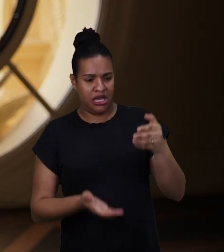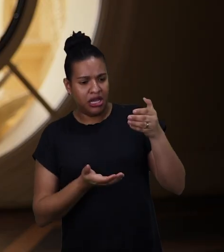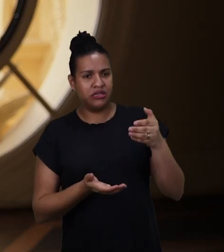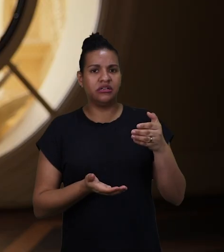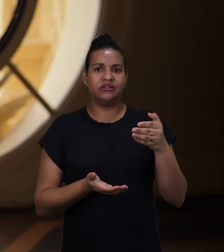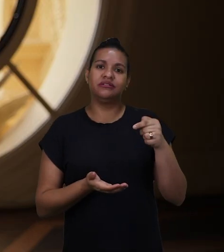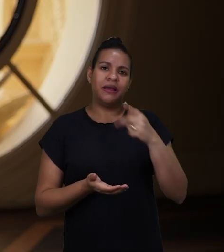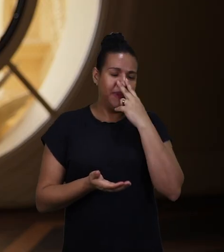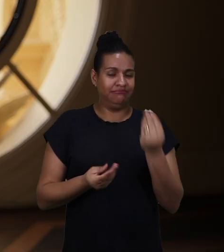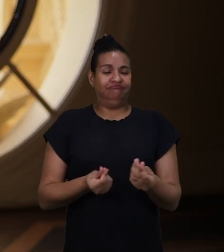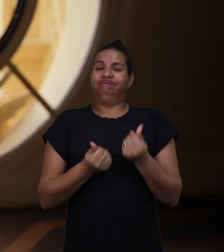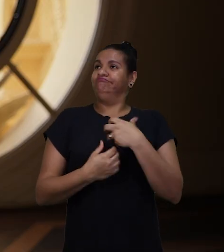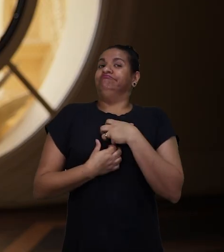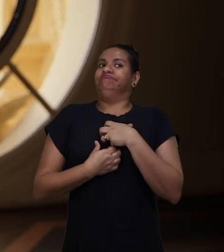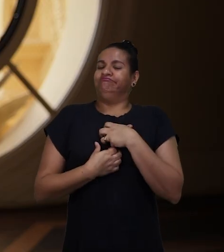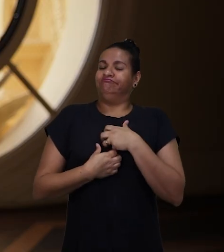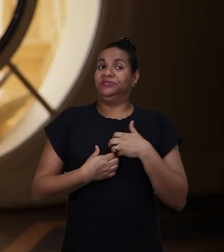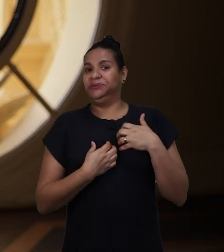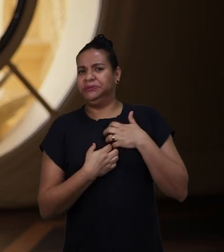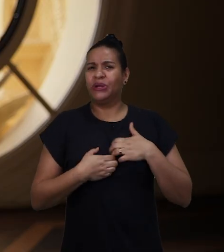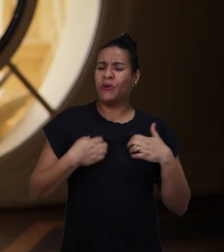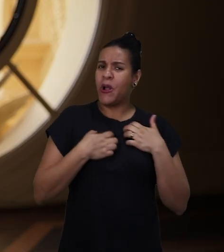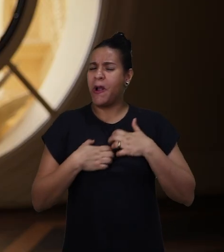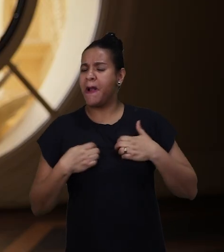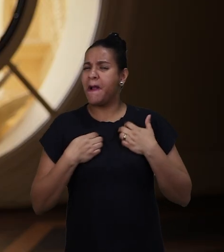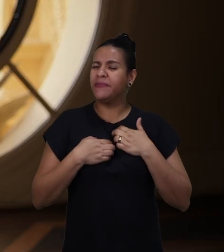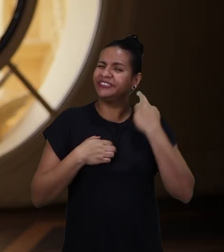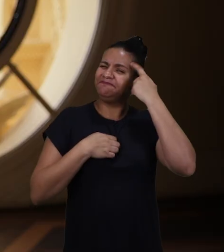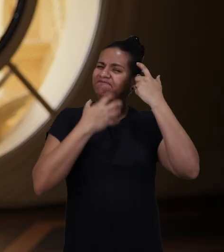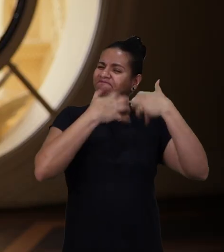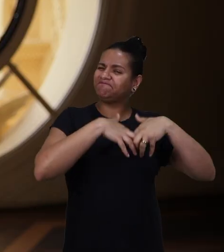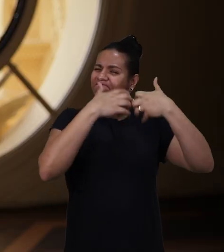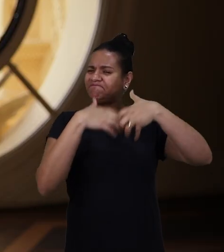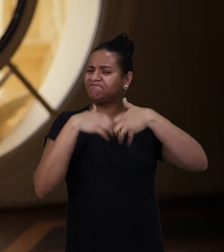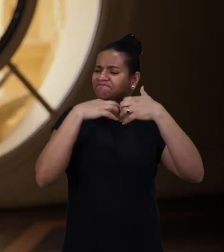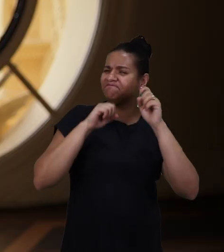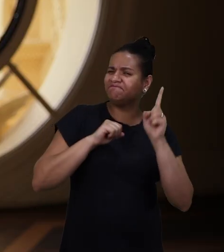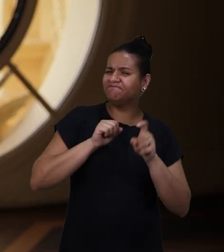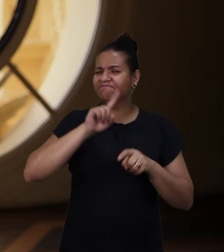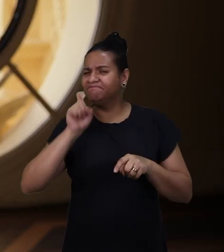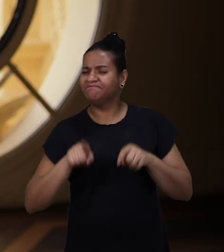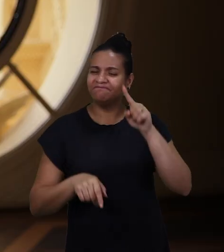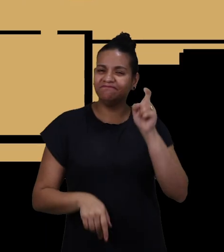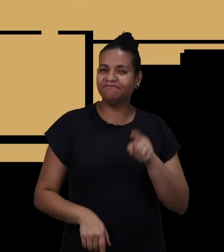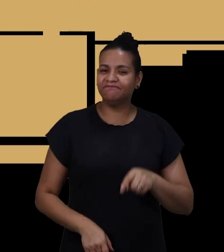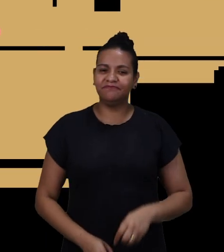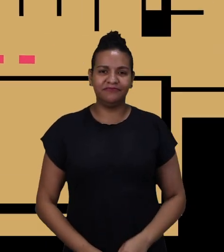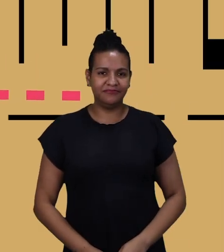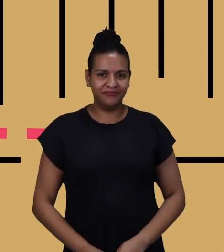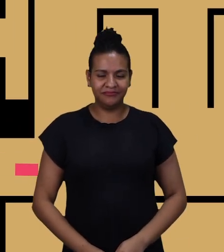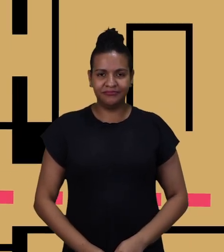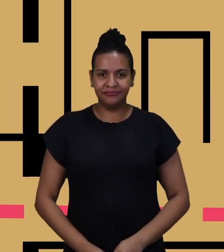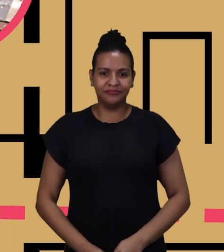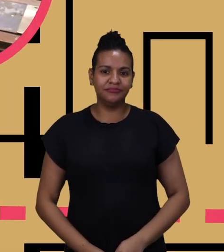isso pode ser realmente bastante desconcertante. E desse incômodo, a gente coloca várias perguntas. Paulo César Marins, diretor